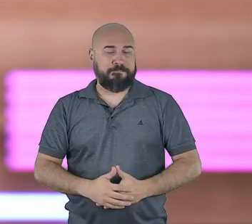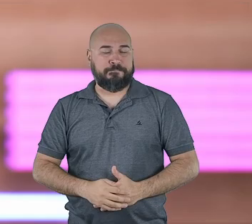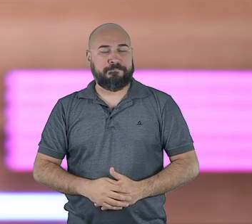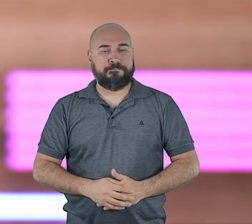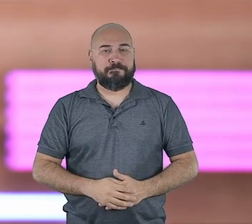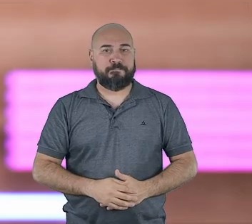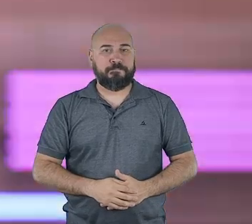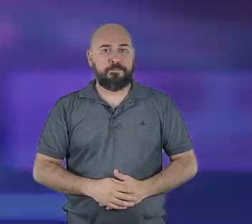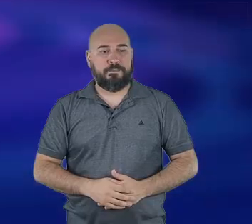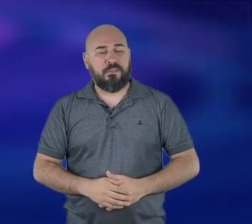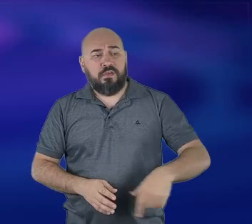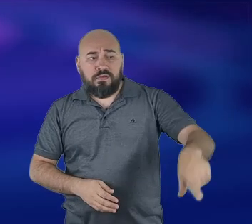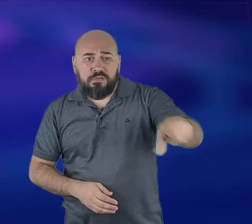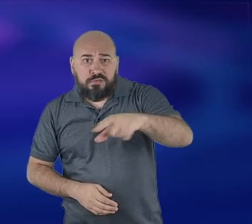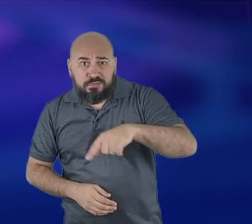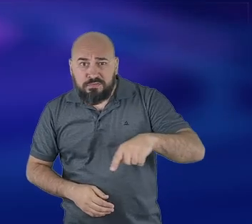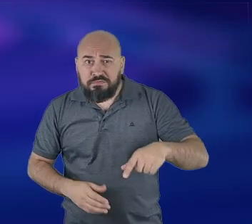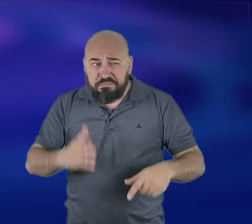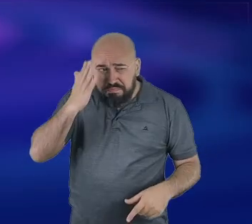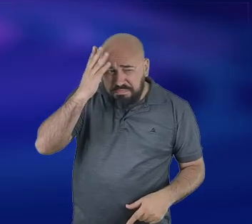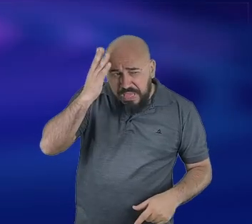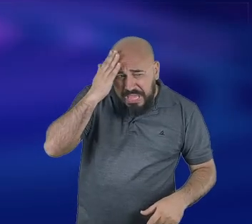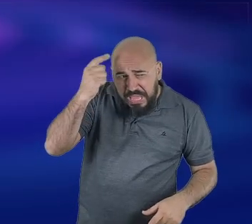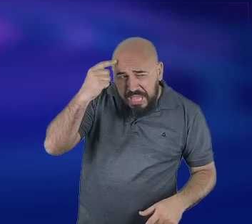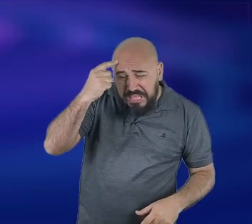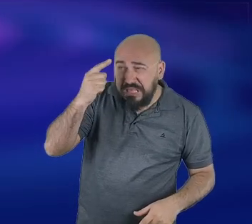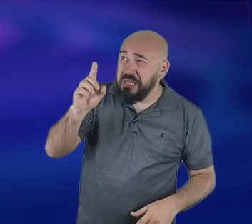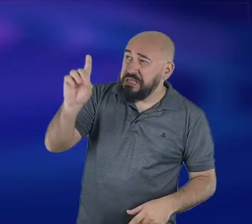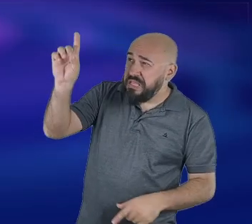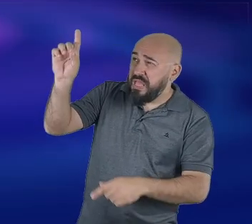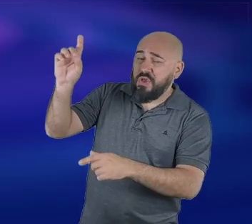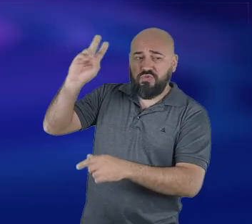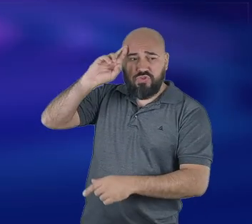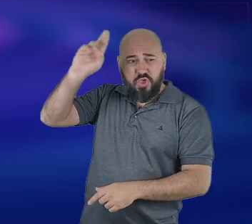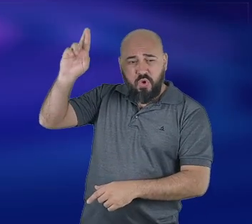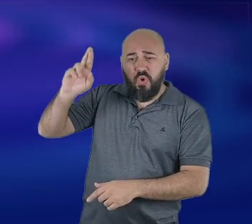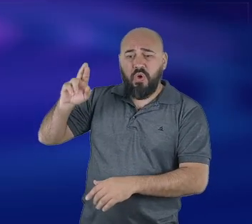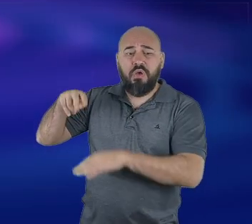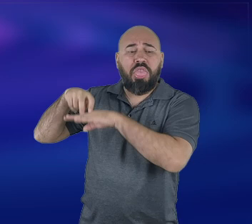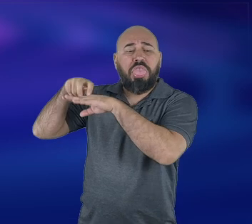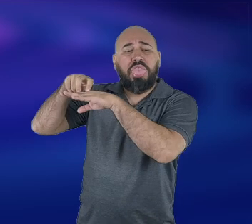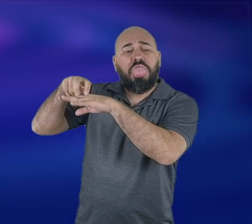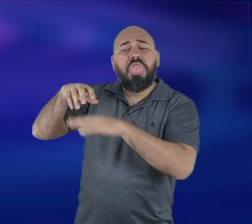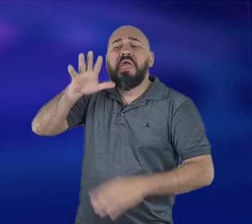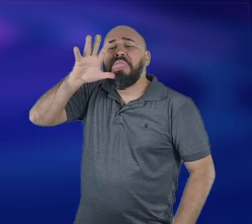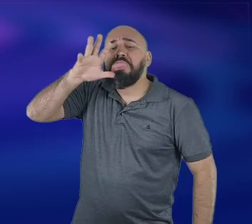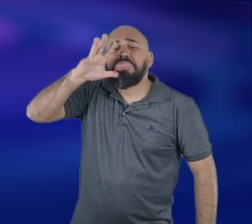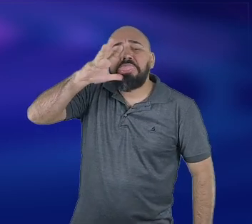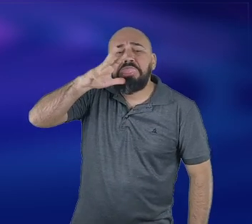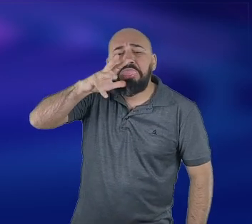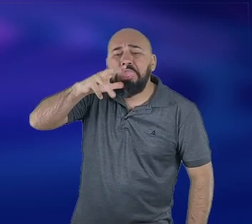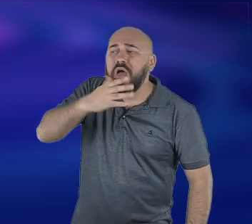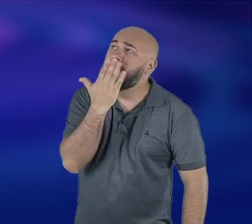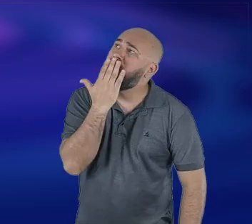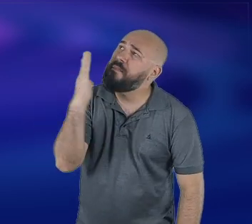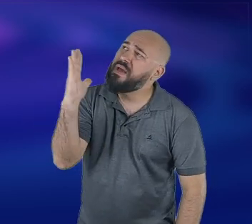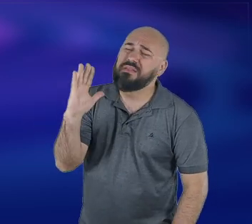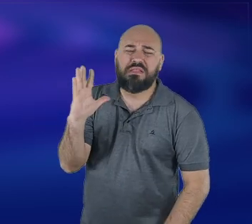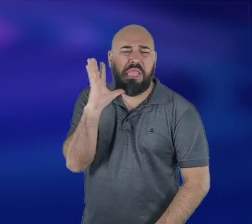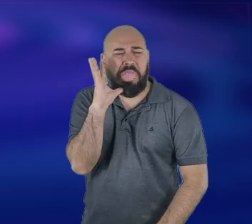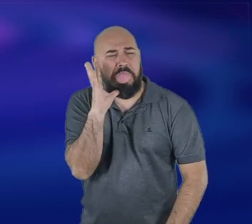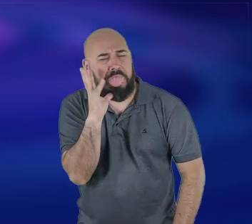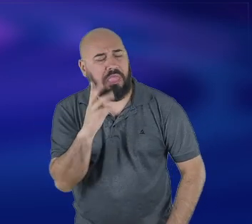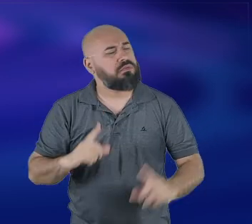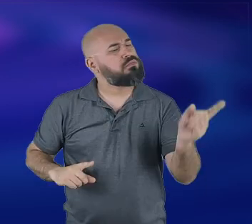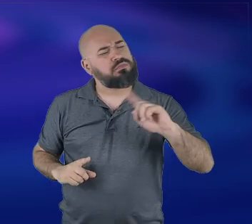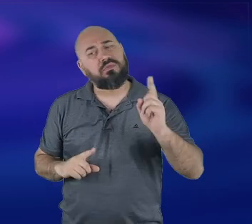palavra de Deus. Não retarda o Senhor a sua promessa, como alguns a julgam demorada. Pelo contrário, Ele